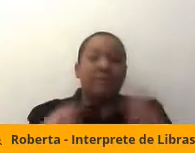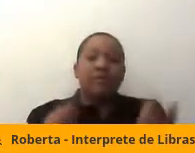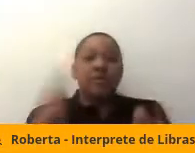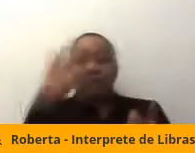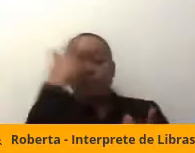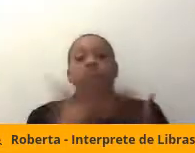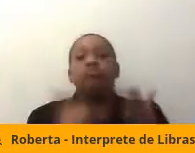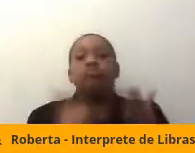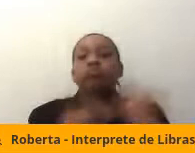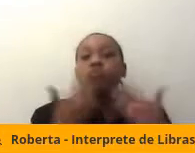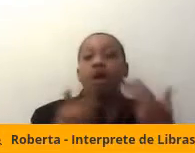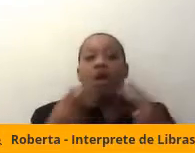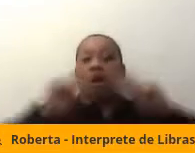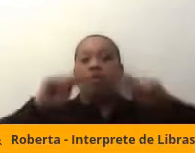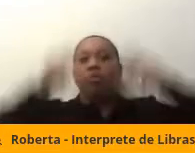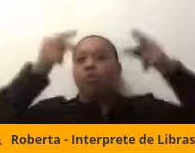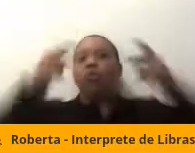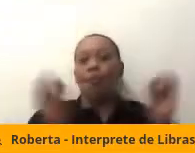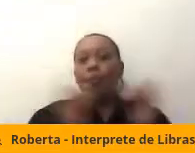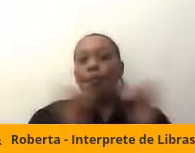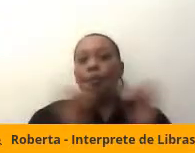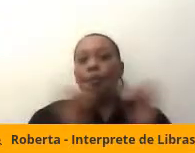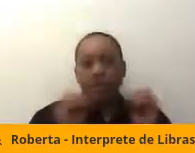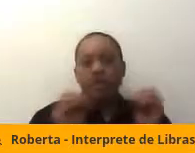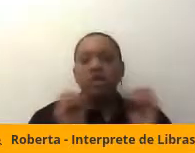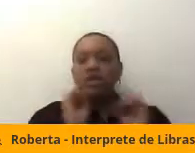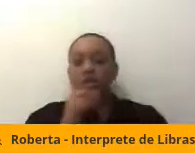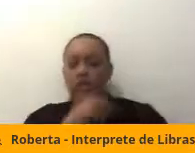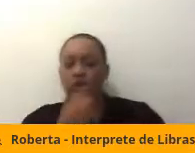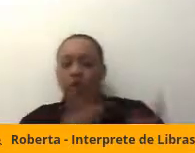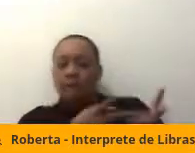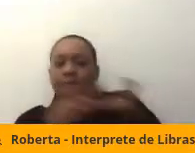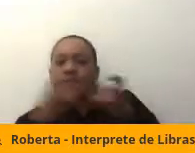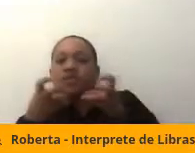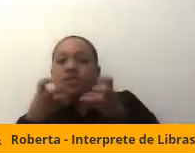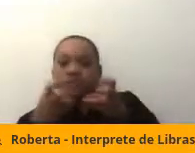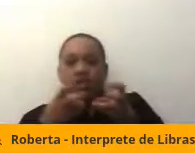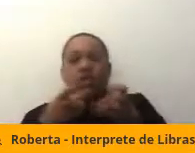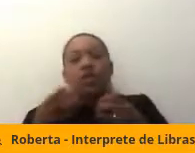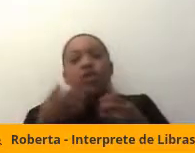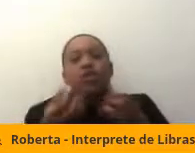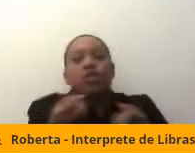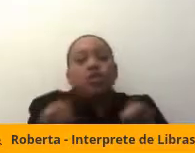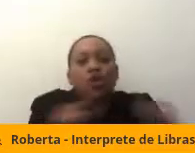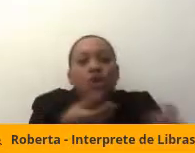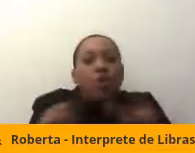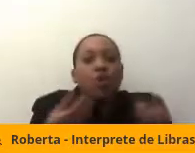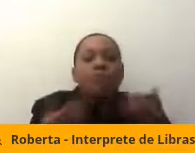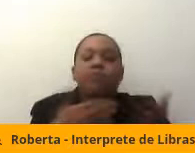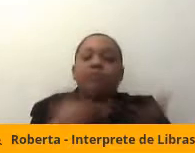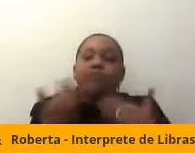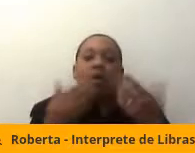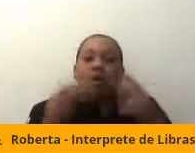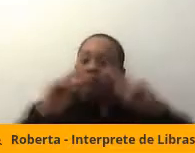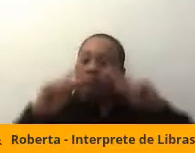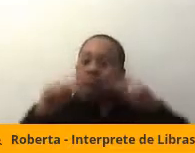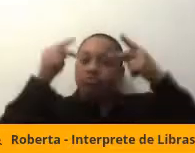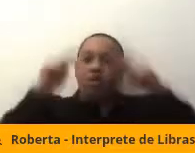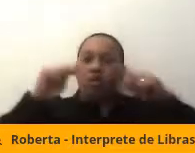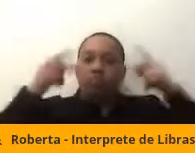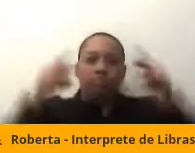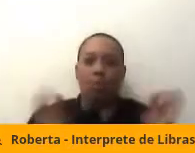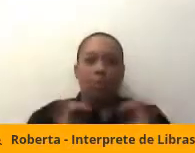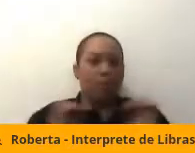número de novas mortes, esse número não cresceu tanto quanto novos casos. Por quê? Primeiro, como os professores falaram antes,